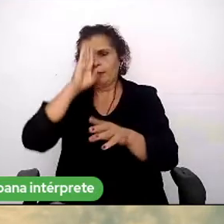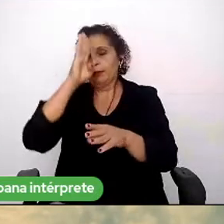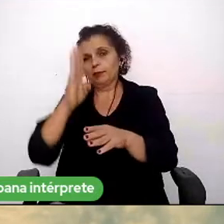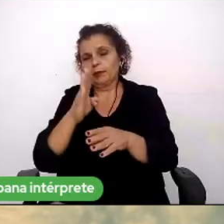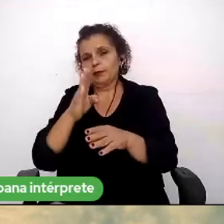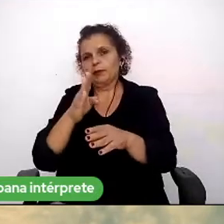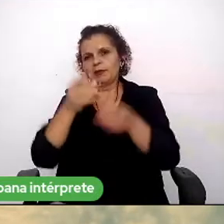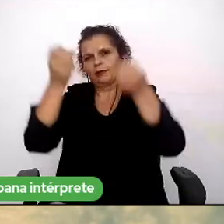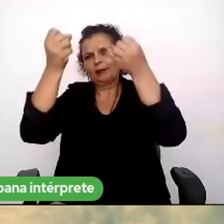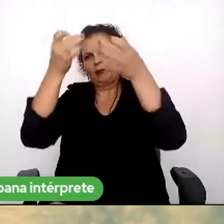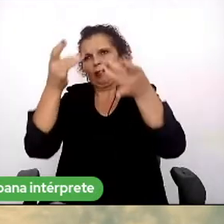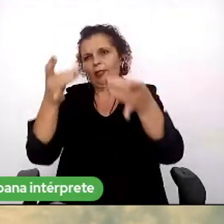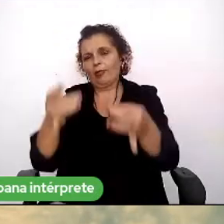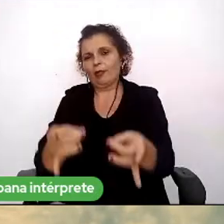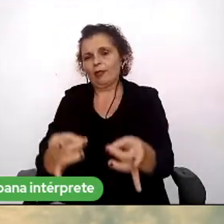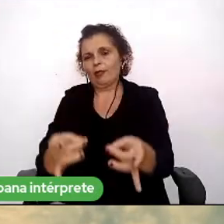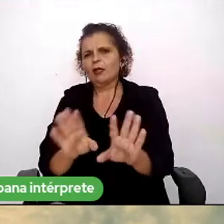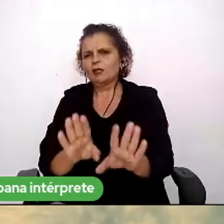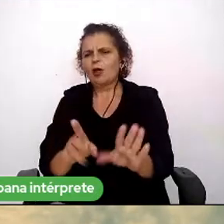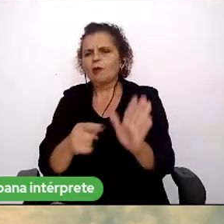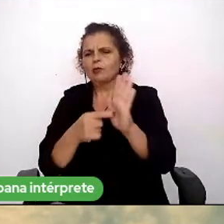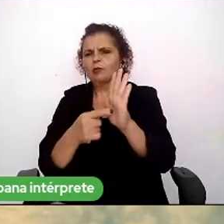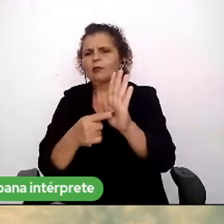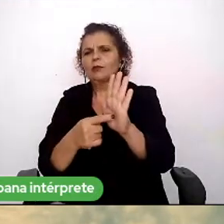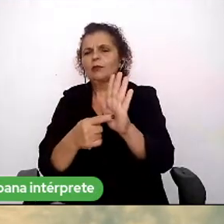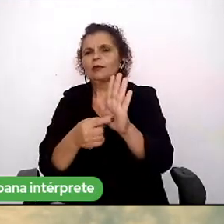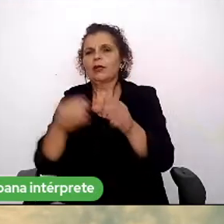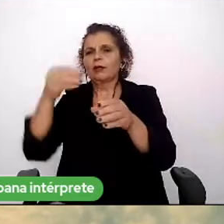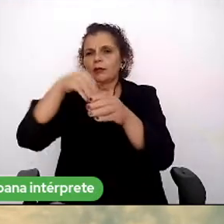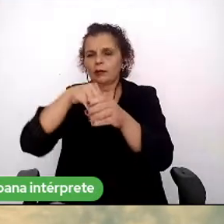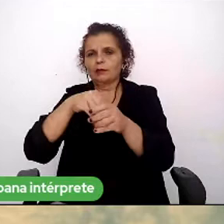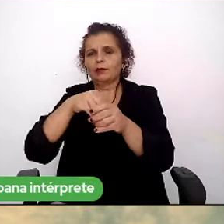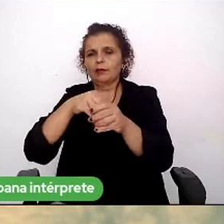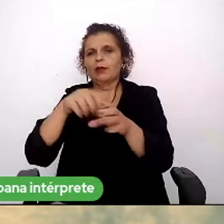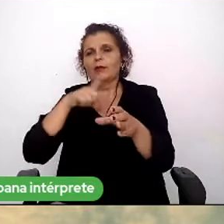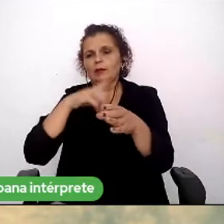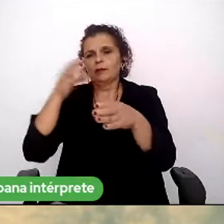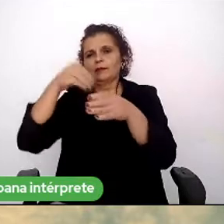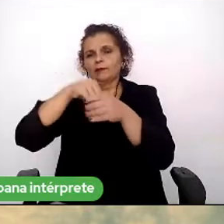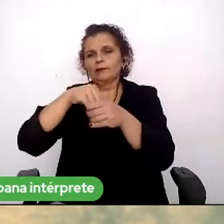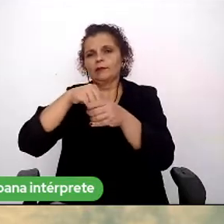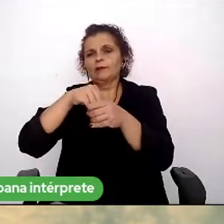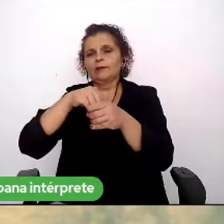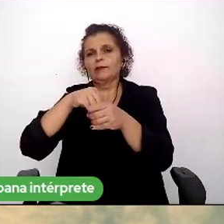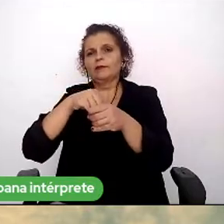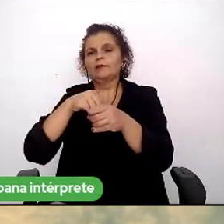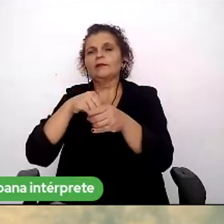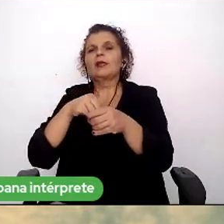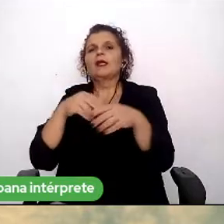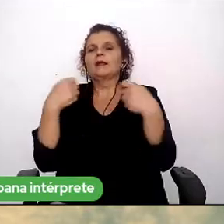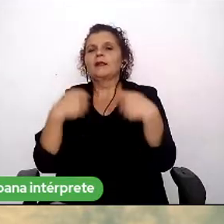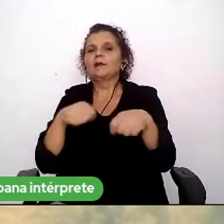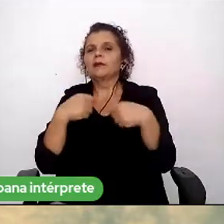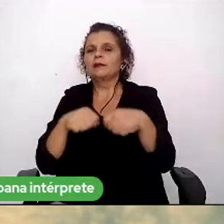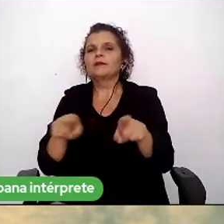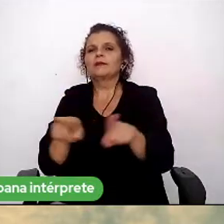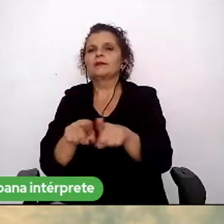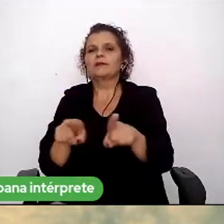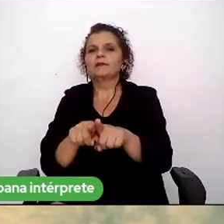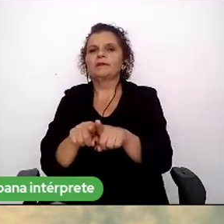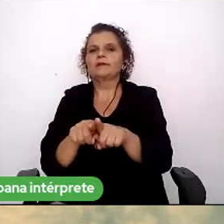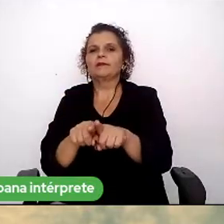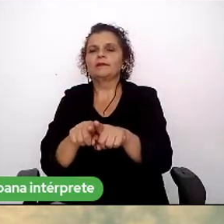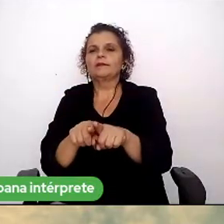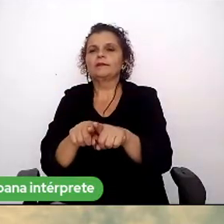o que é design thinking, mas só de pontuar que ela está dentro do workshop de Lean Inception, a gente também está falando de